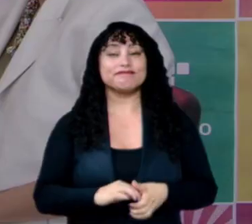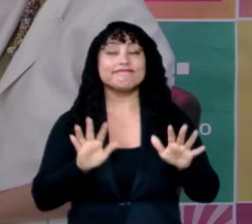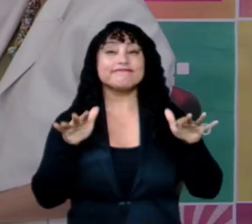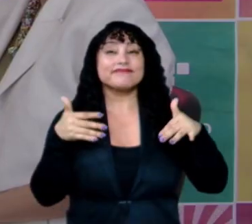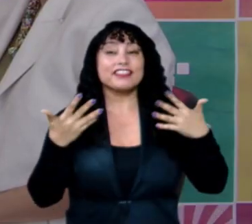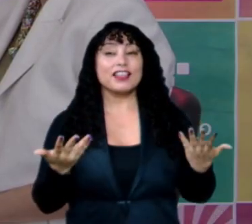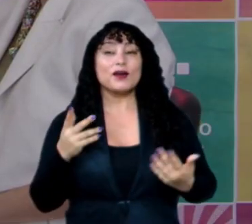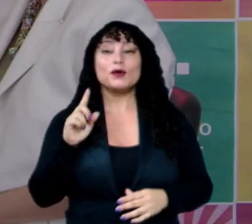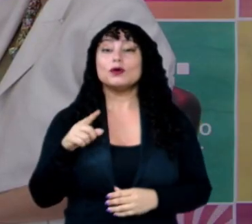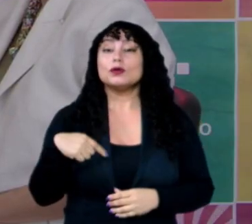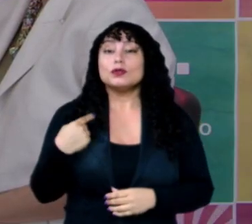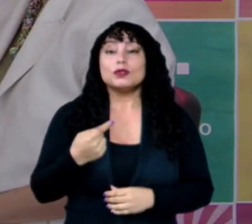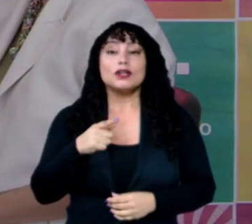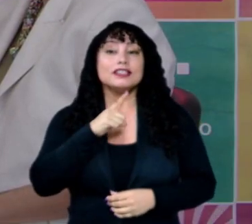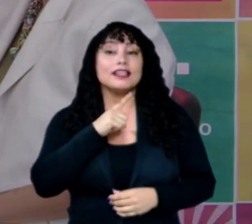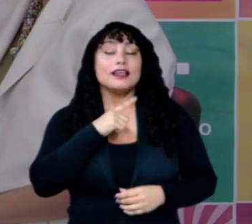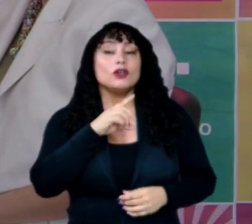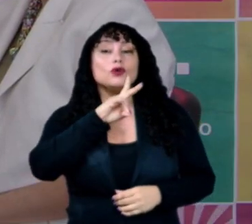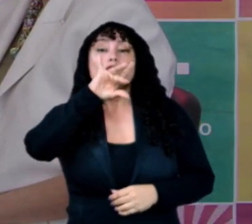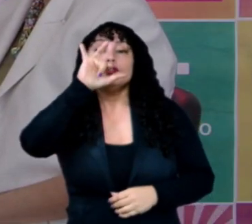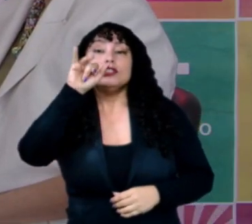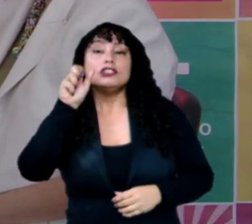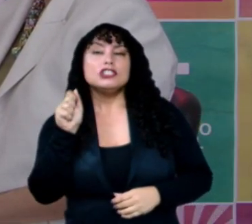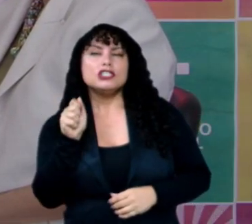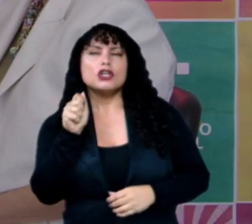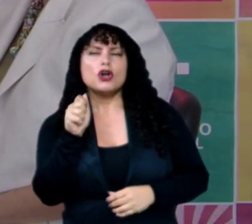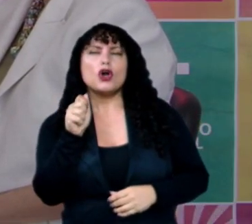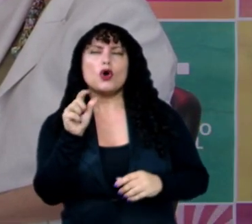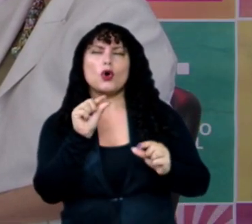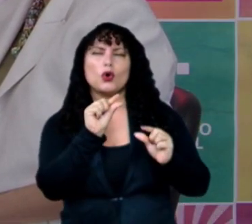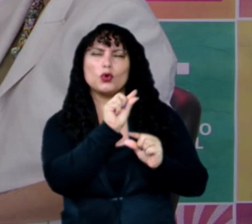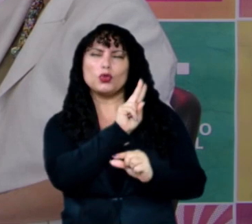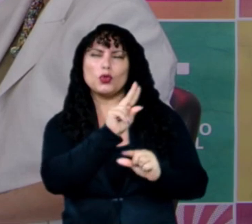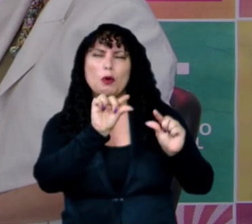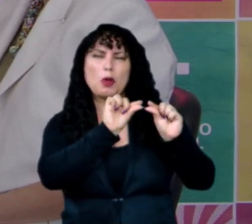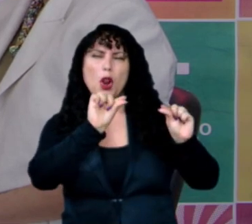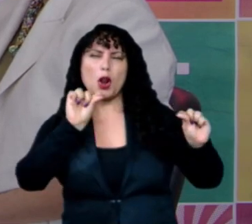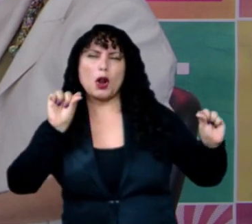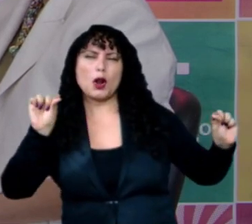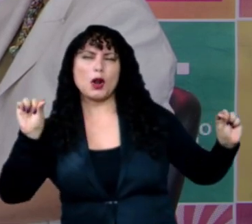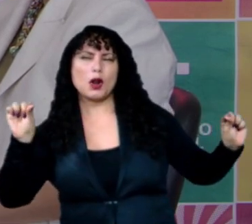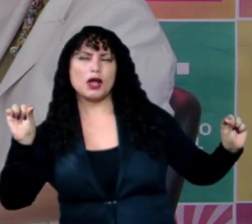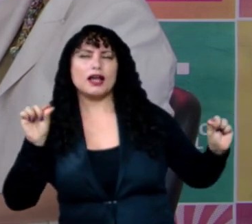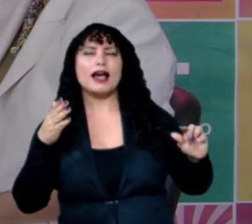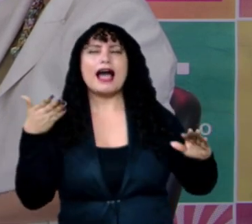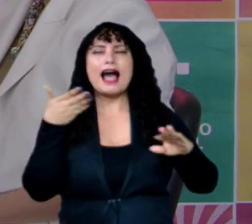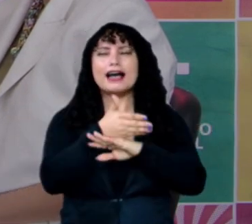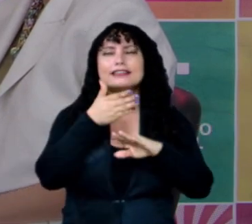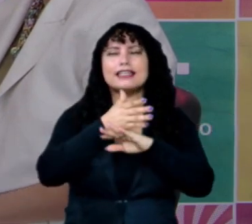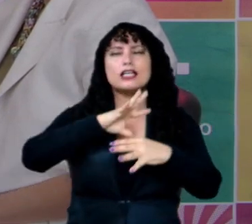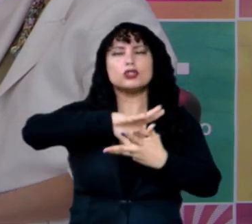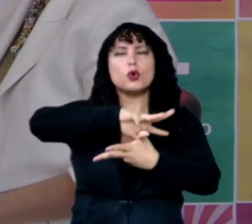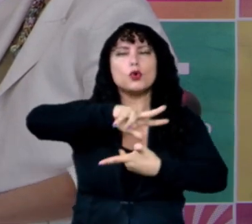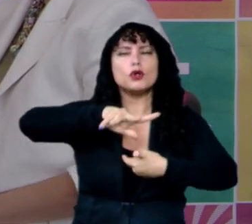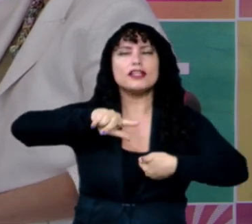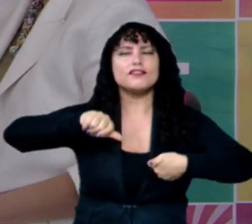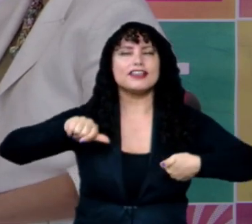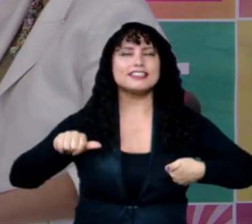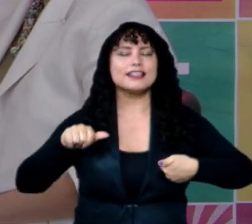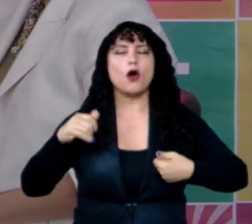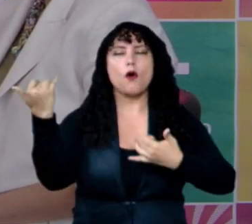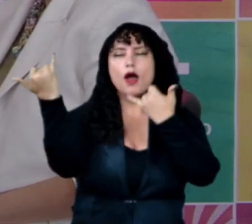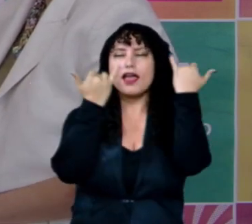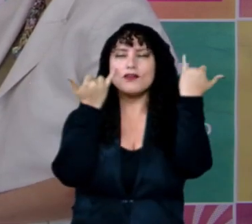Então, nós temos a data, que tem um nome um pouco longo, né? Que é Acesso Universal à